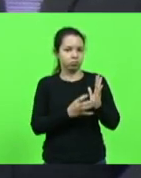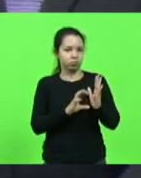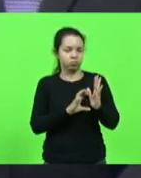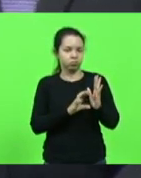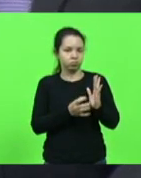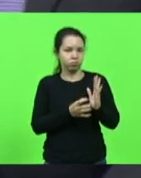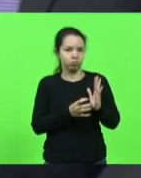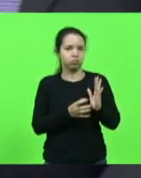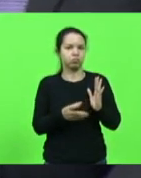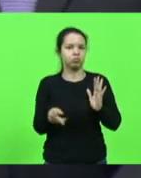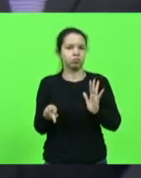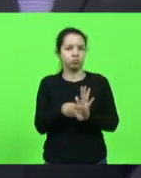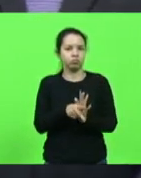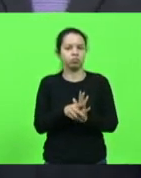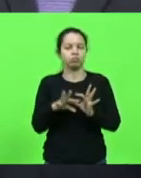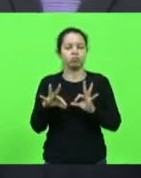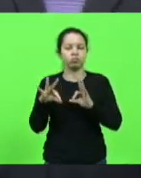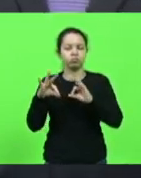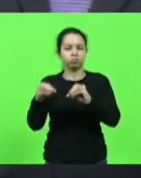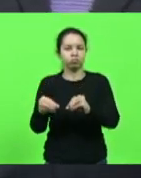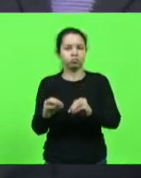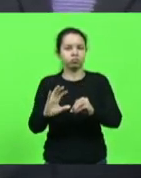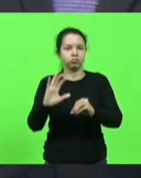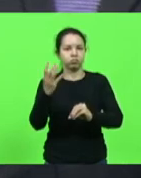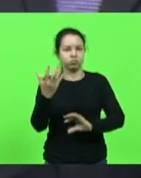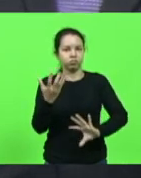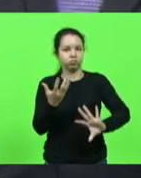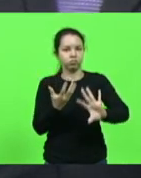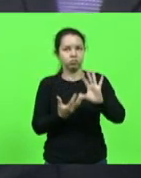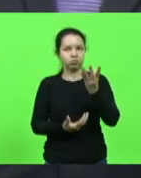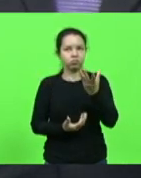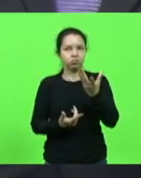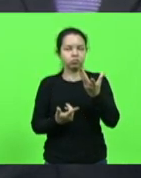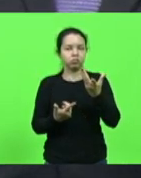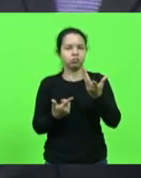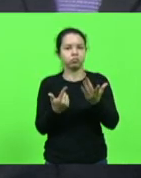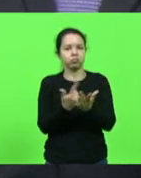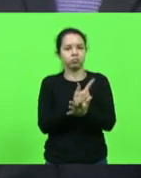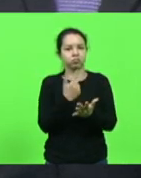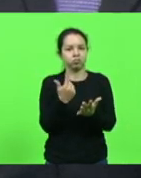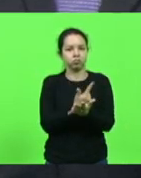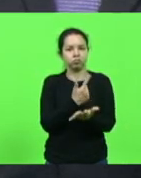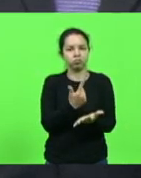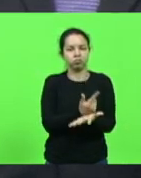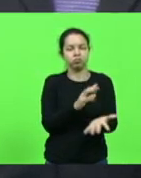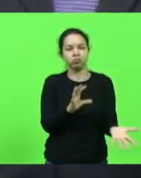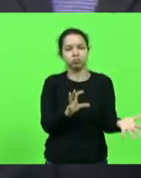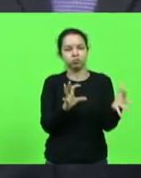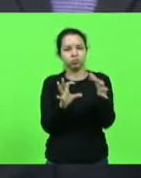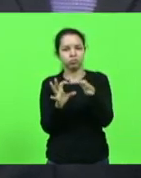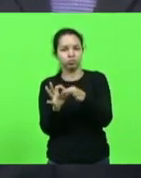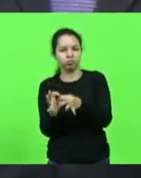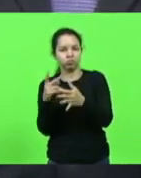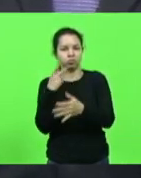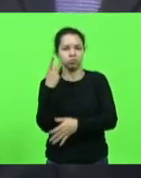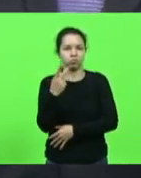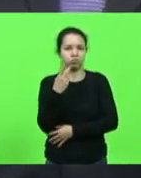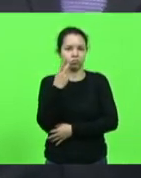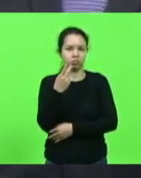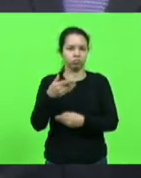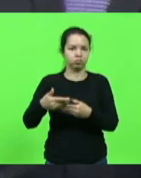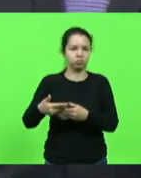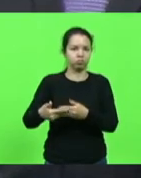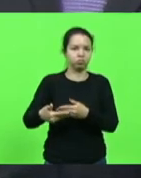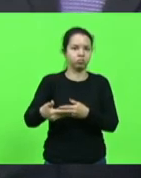os acontecimentos e como a literatura estava engajada e submissa aos políticos dos primeiros tempos da República.